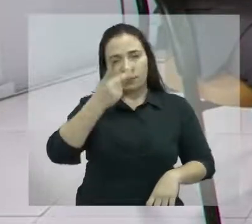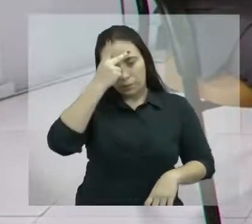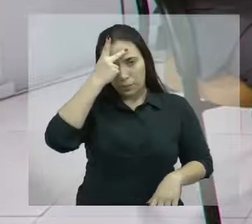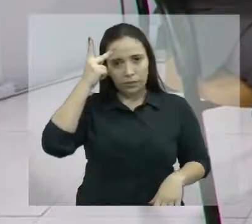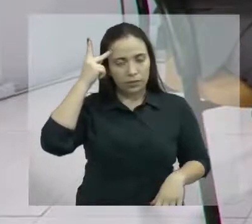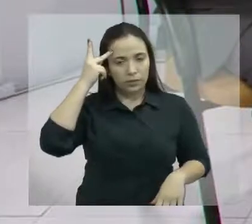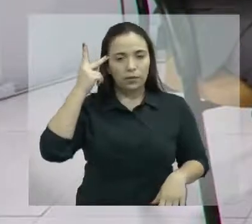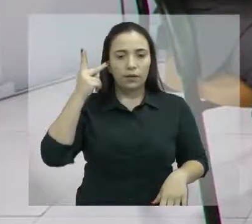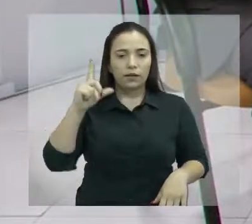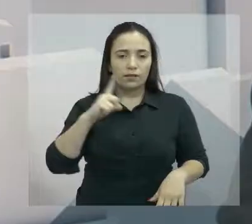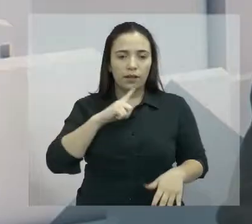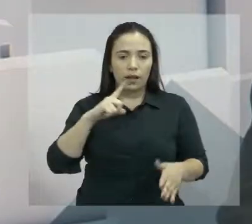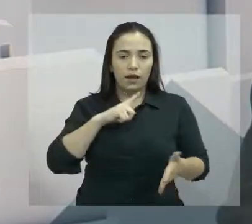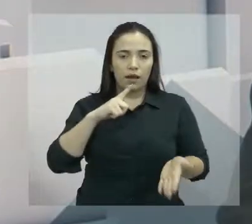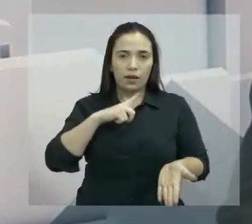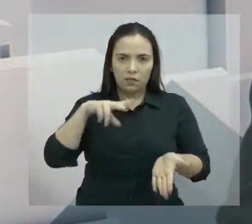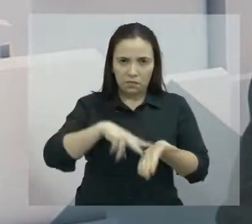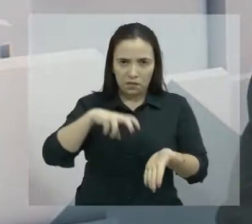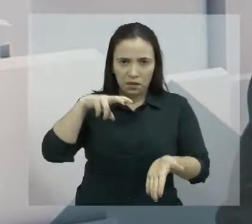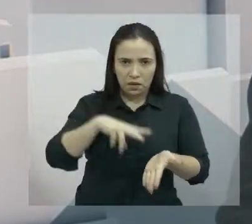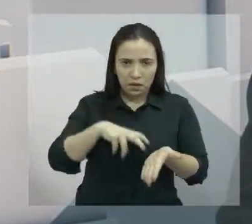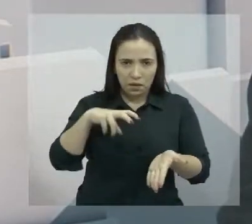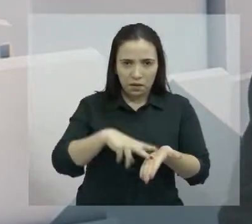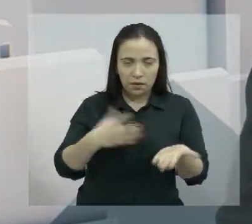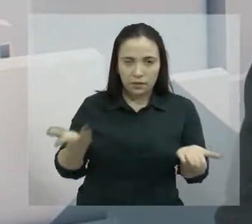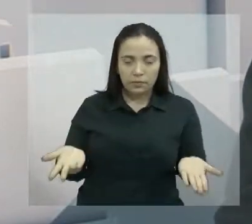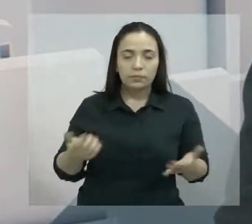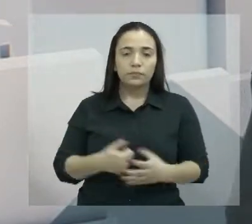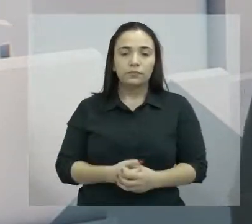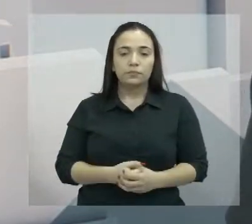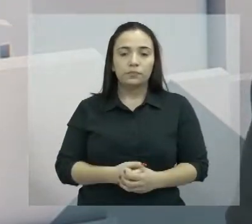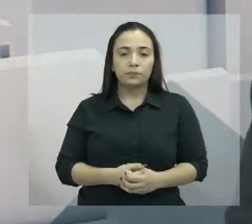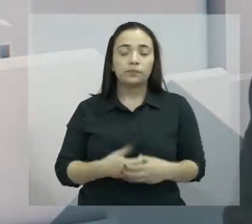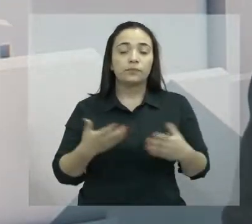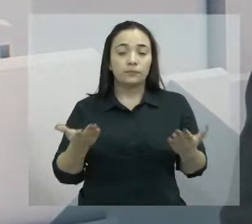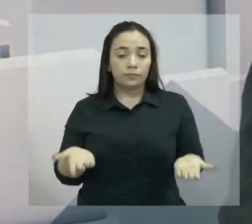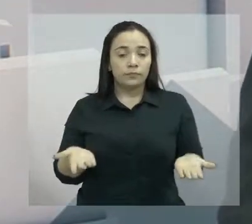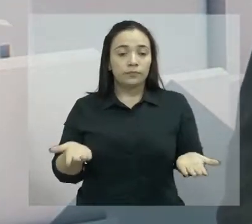comemorar? Neste caso, temos muito a comemorar, né? É claro que